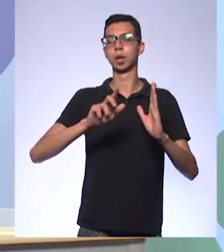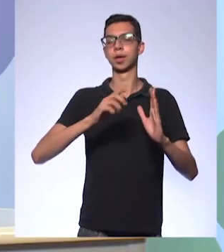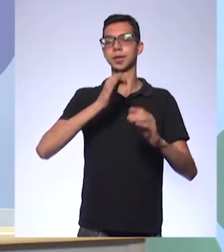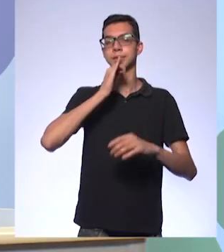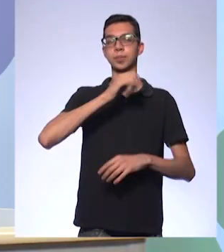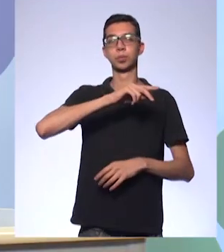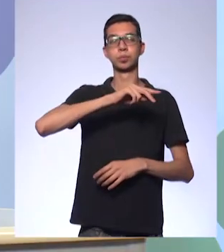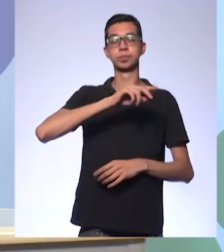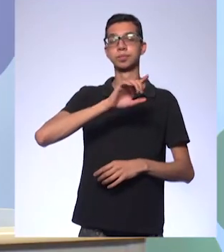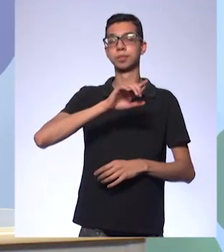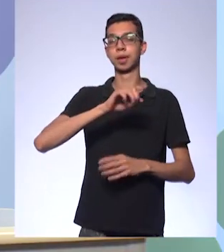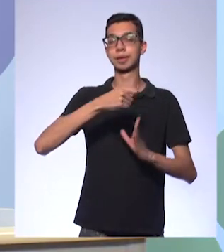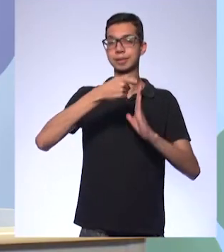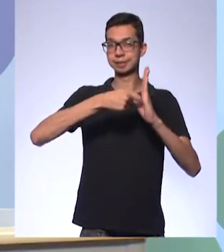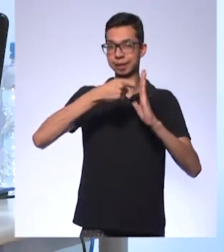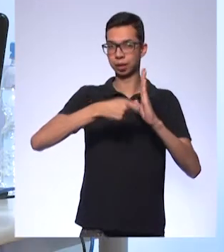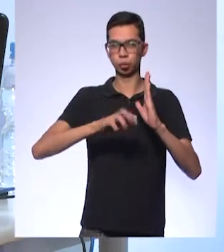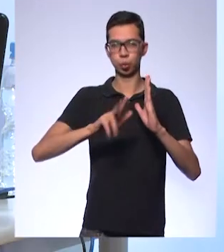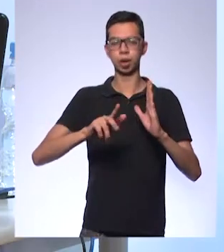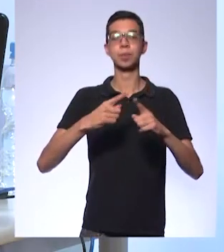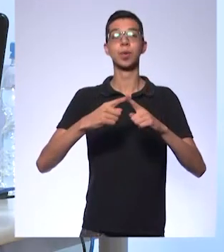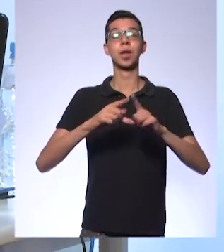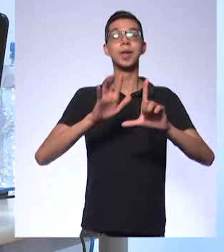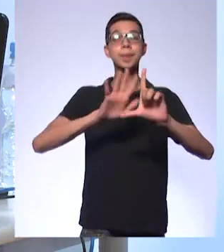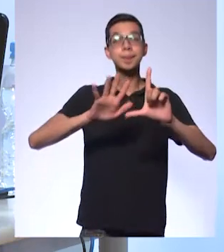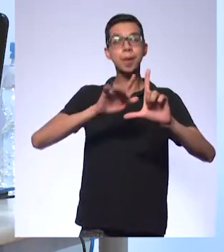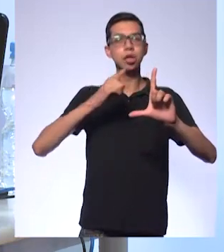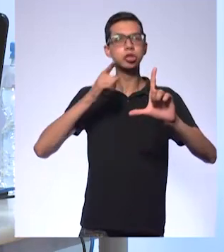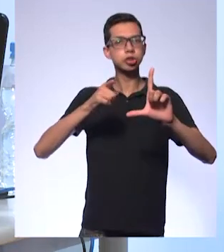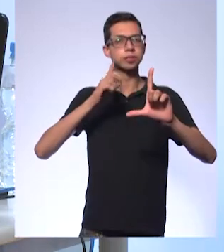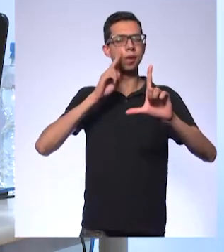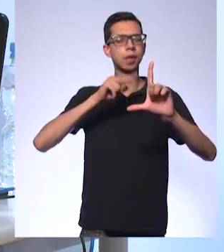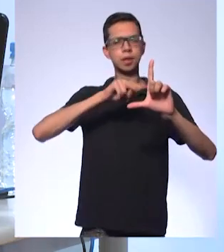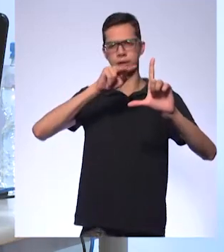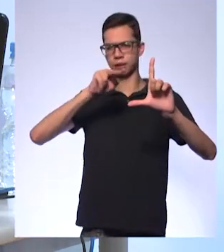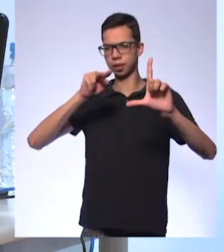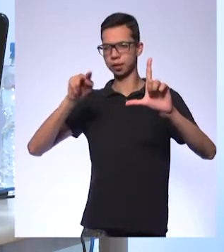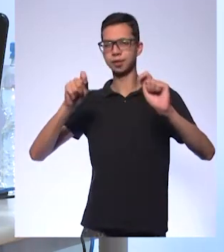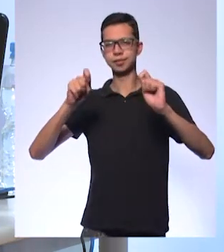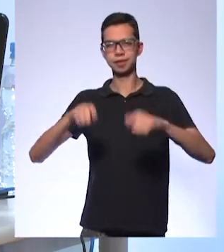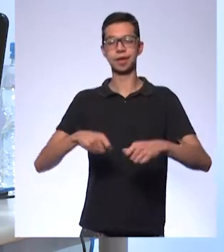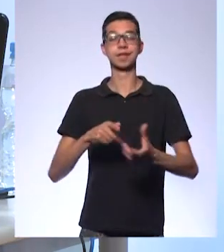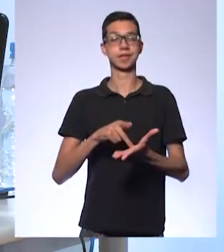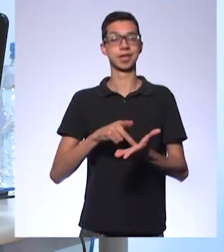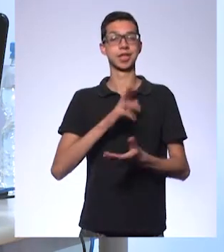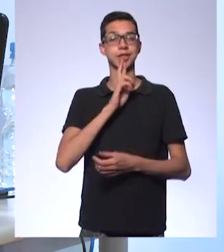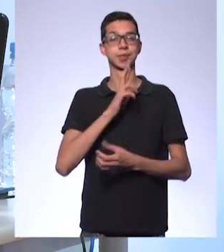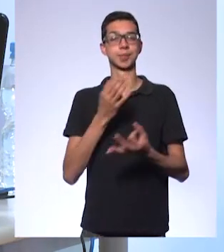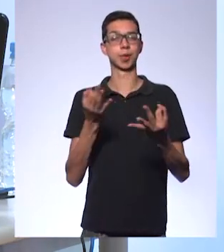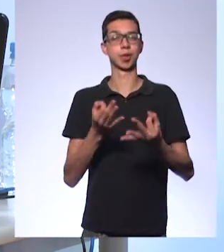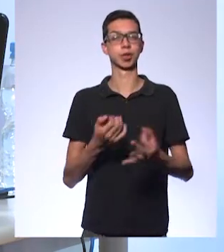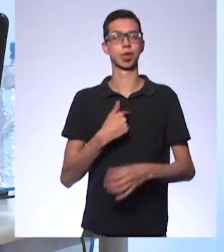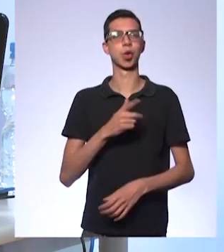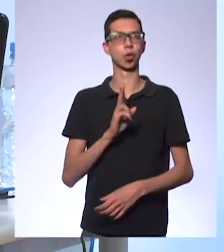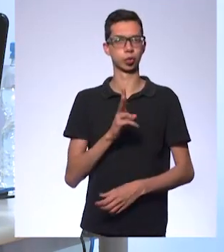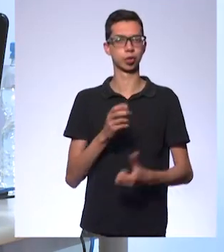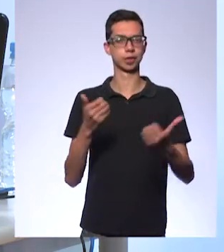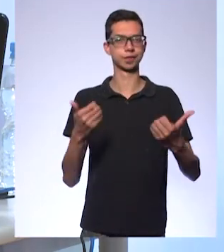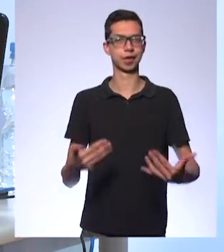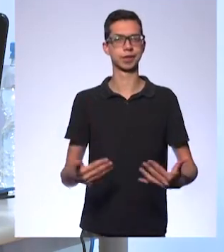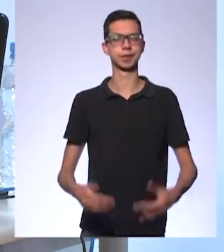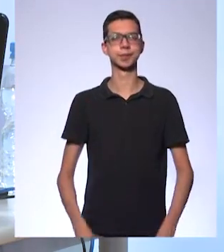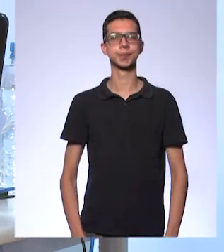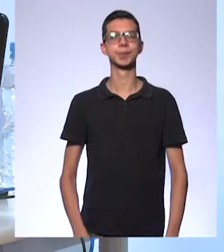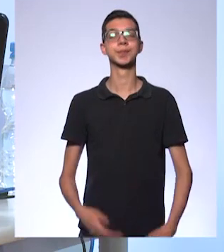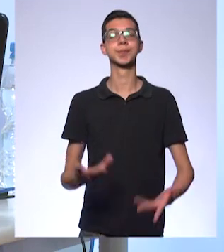a leitura dela. E eles criaram slogans perfeitamente bem. E nós vamos aqui coletar as respostas de vocês. Eu vou continuar falando sobre isso. Galera,